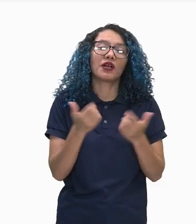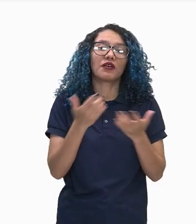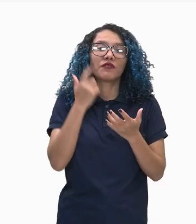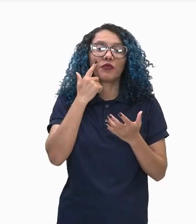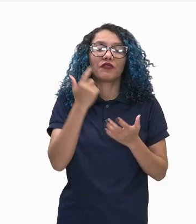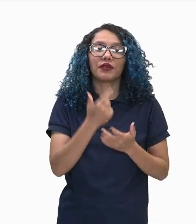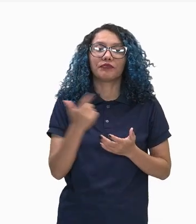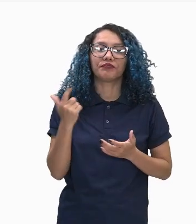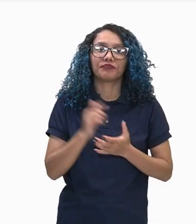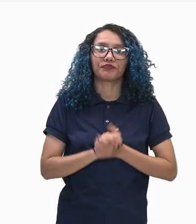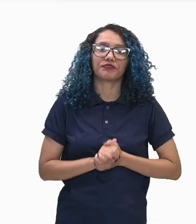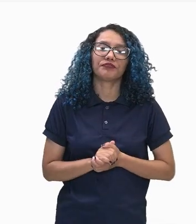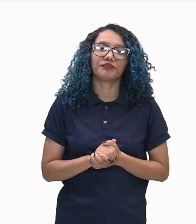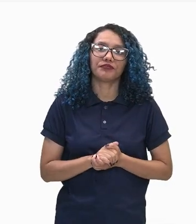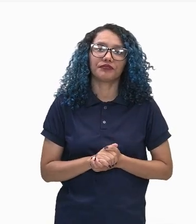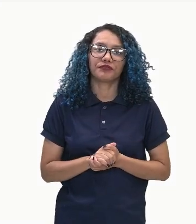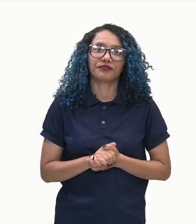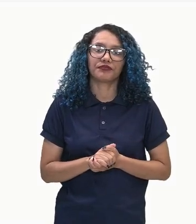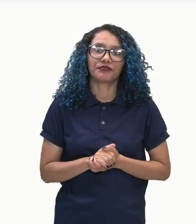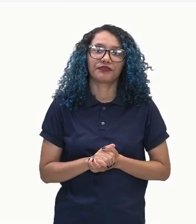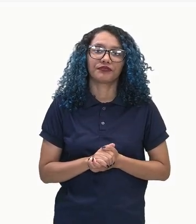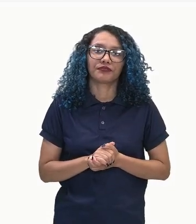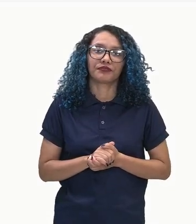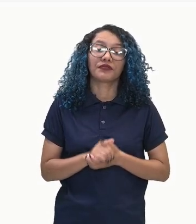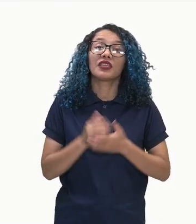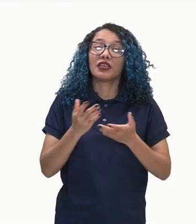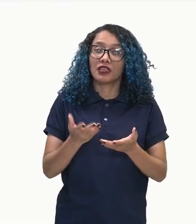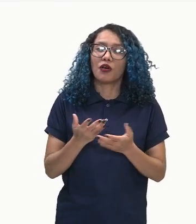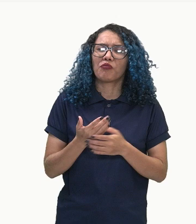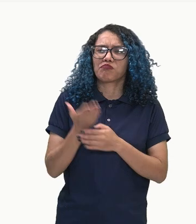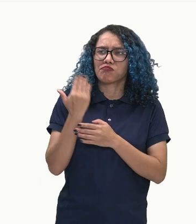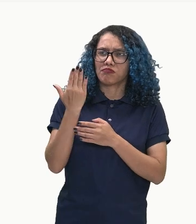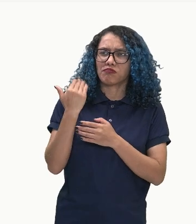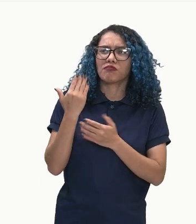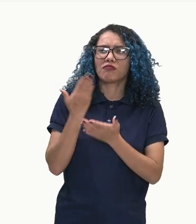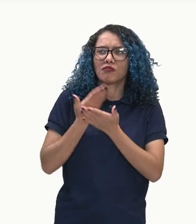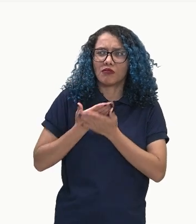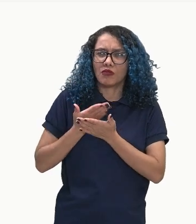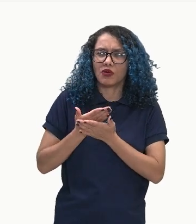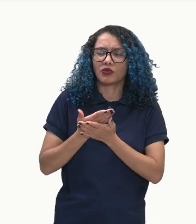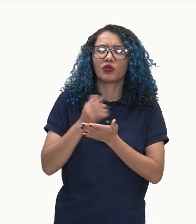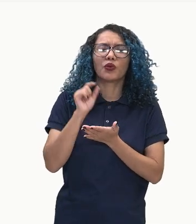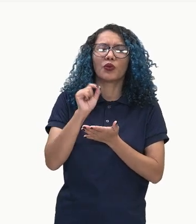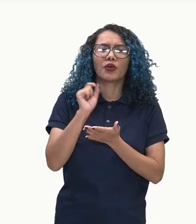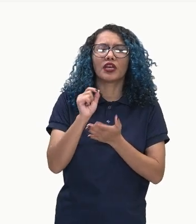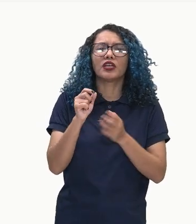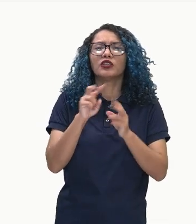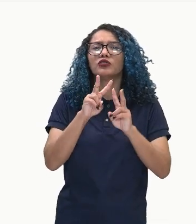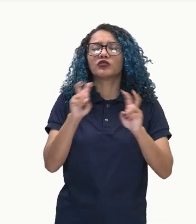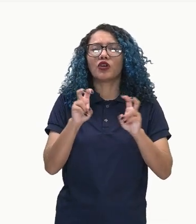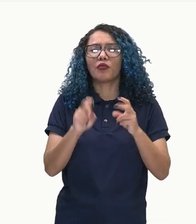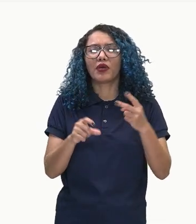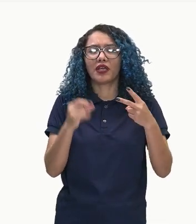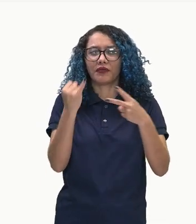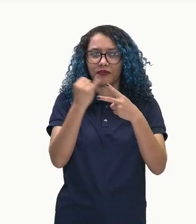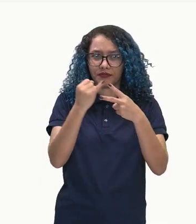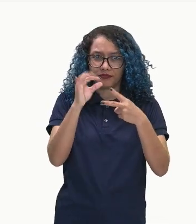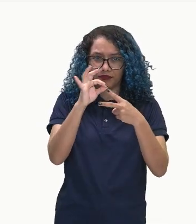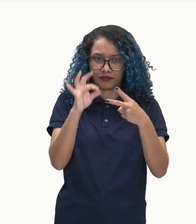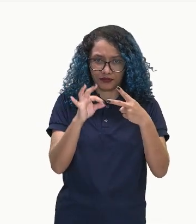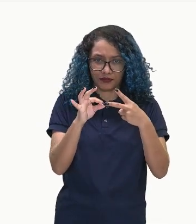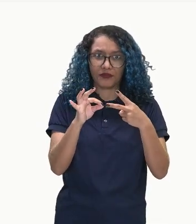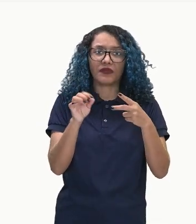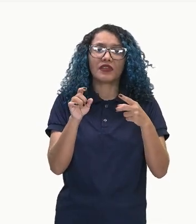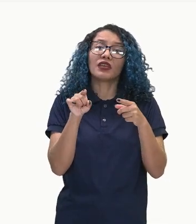cartela. E olha só, durante as nossas aulas falamos de polígonos e desse universo